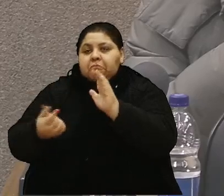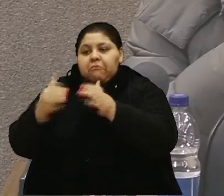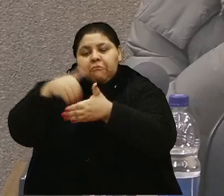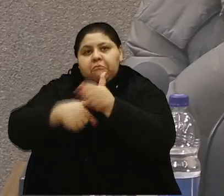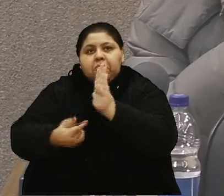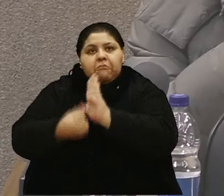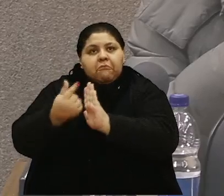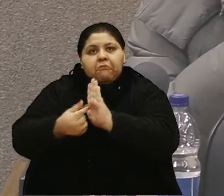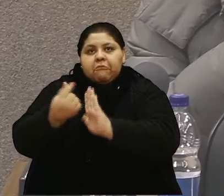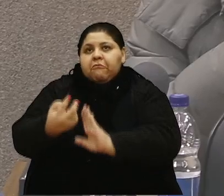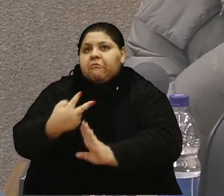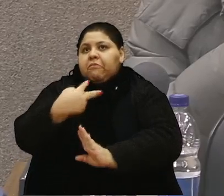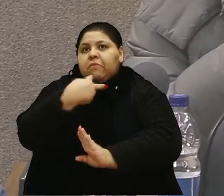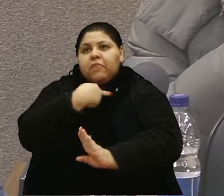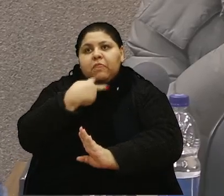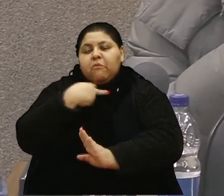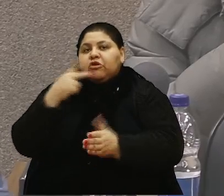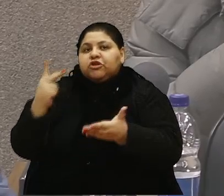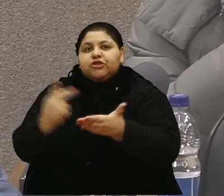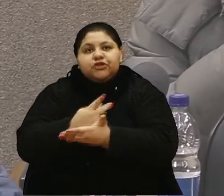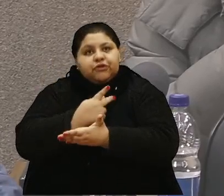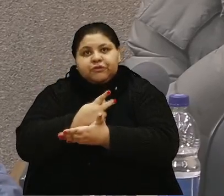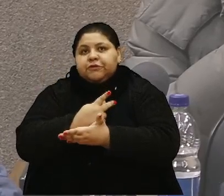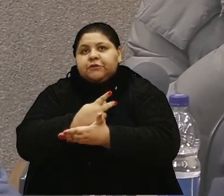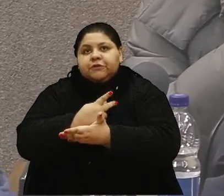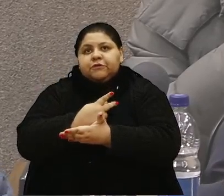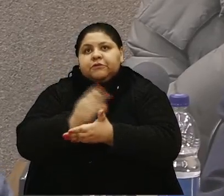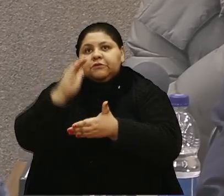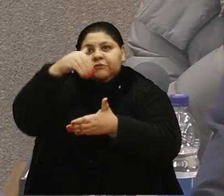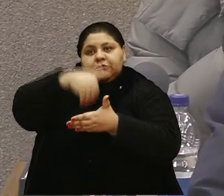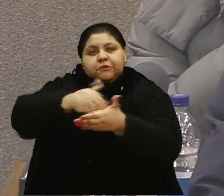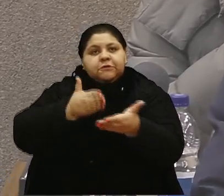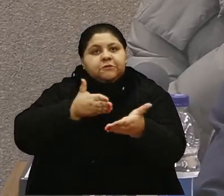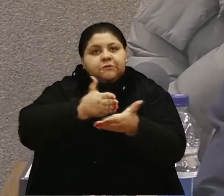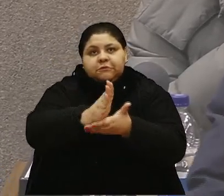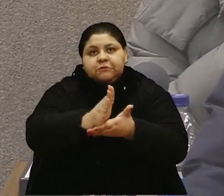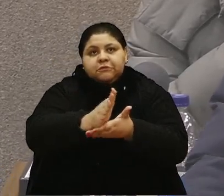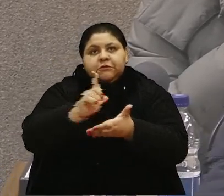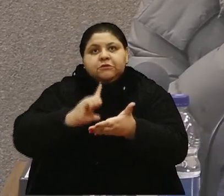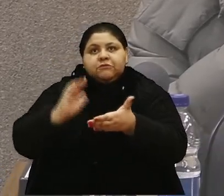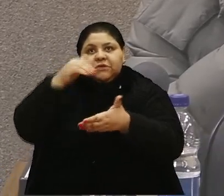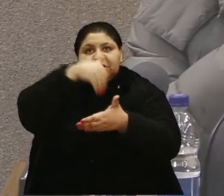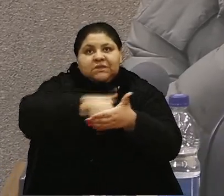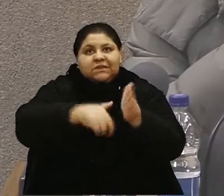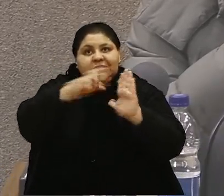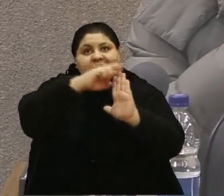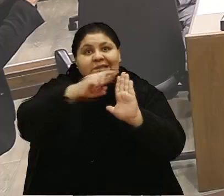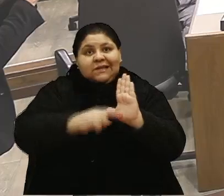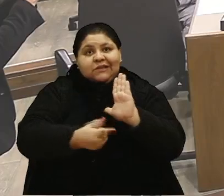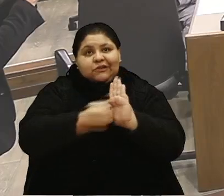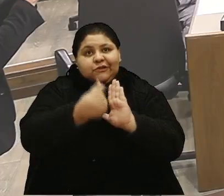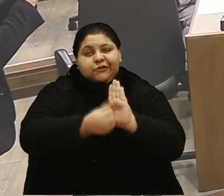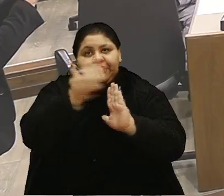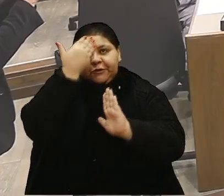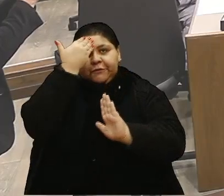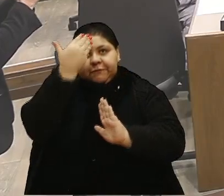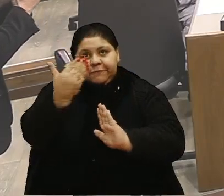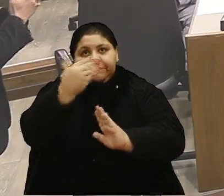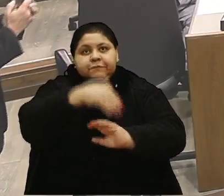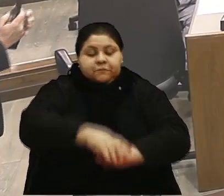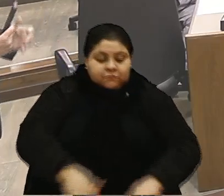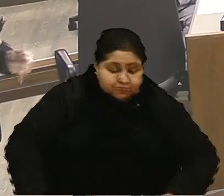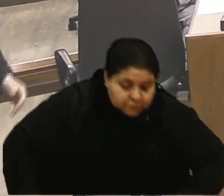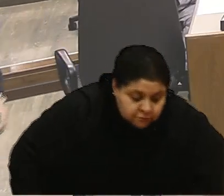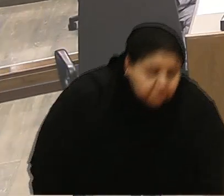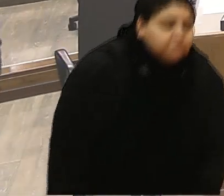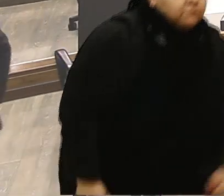hoje a gente não pode pecar e fazer essa mesma votação aprovando sem estar na previsão orçamentária. Peço Obrigado. a palavra, senhor presidente. Obrigado, vereador